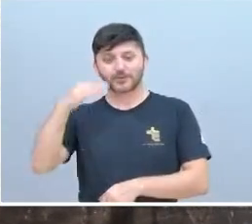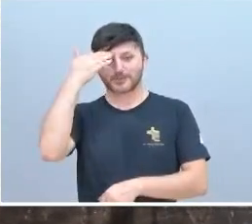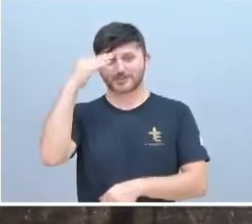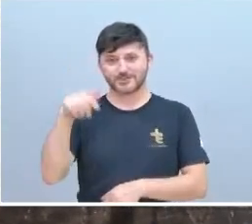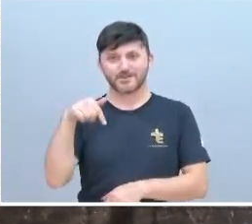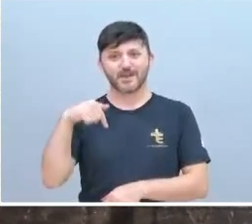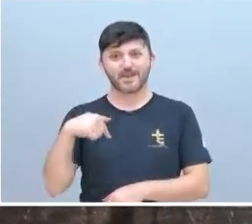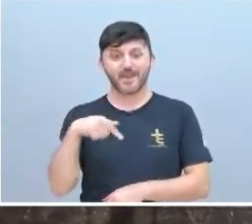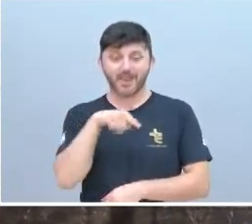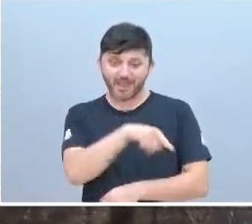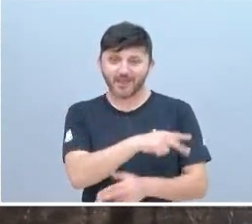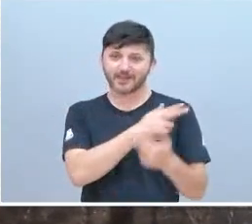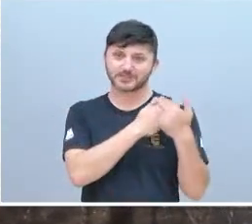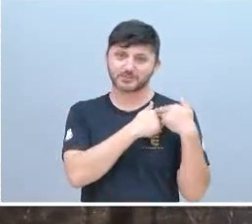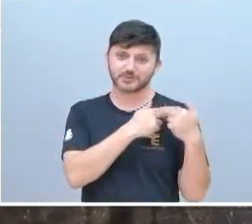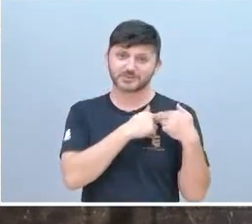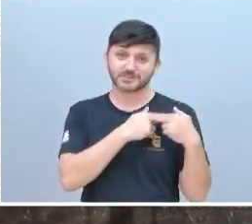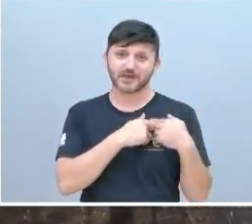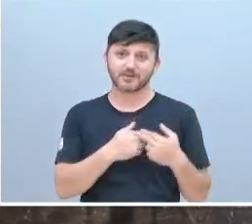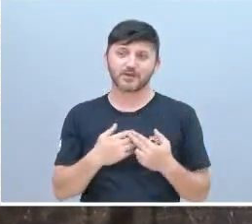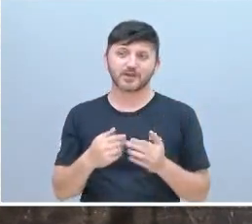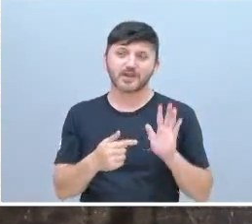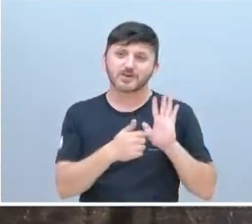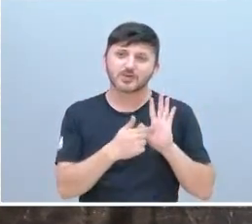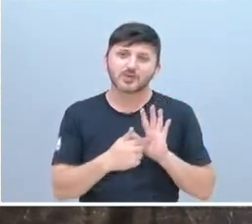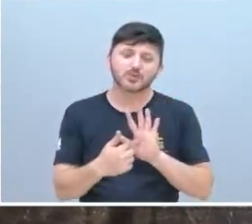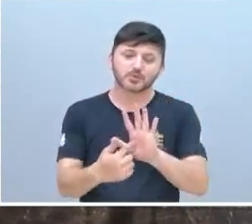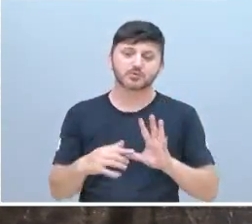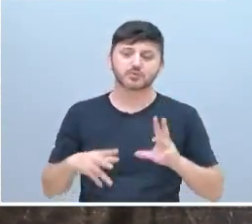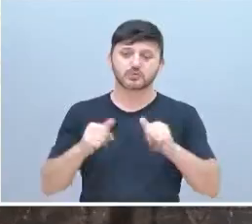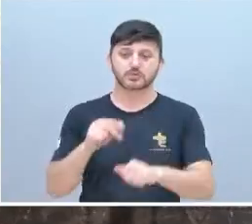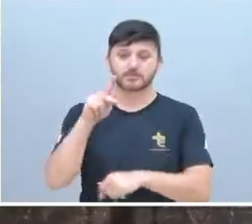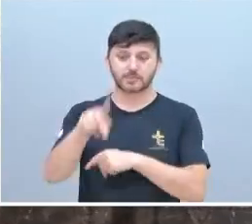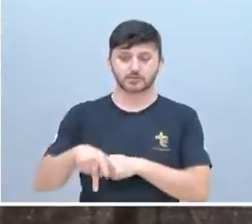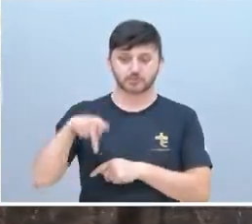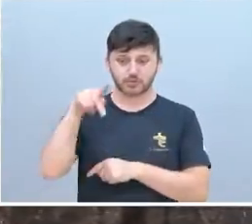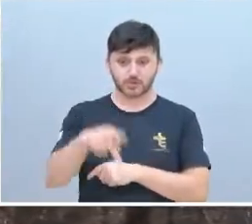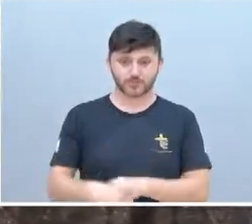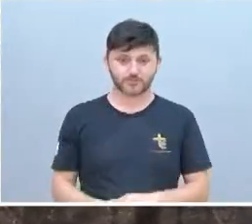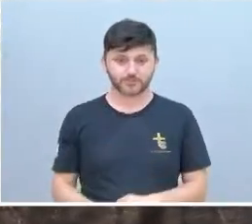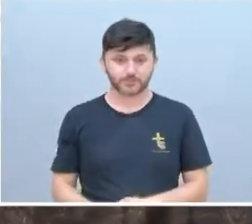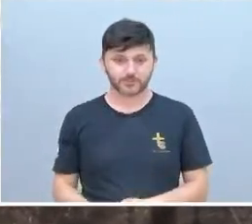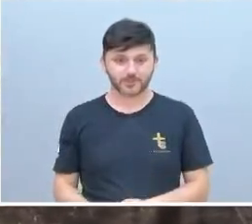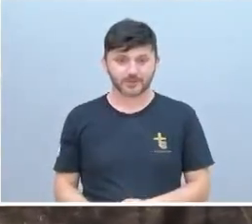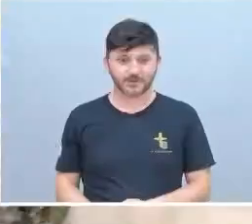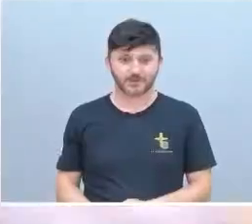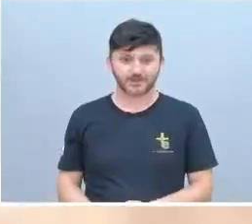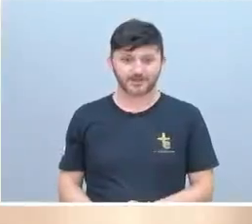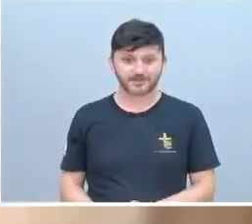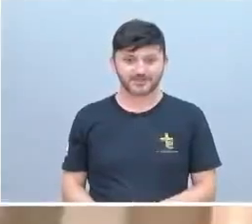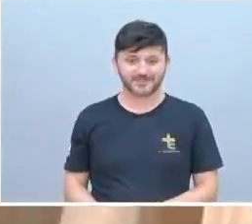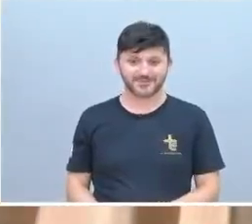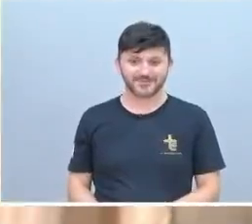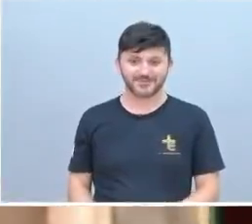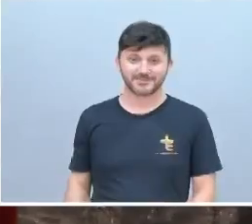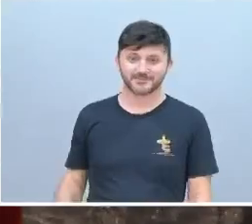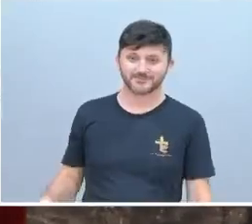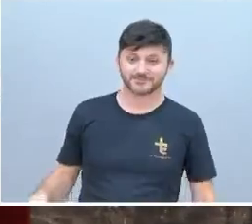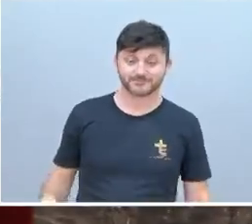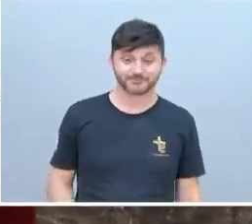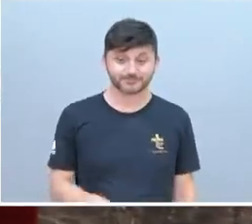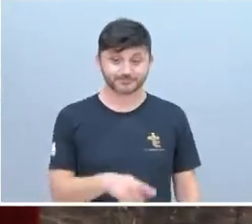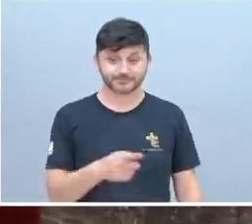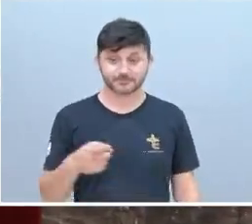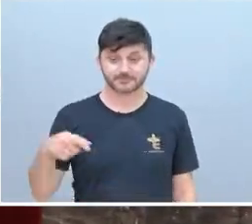Ele representa todas as pastorais desse santuário. Muito obrigado. Opa. Eu quero